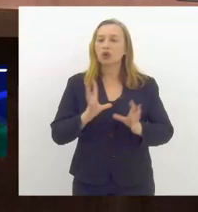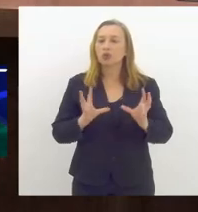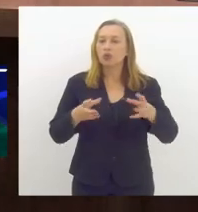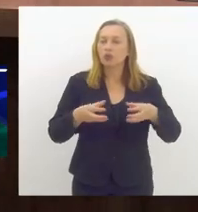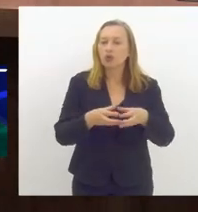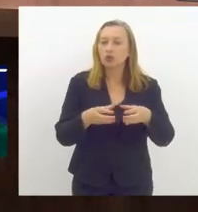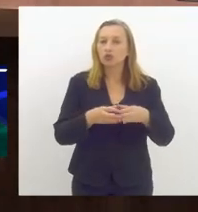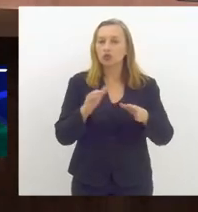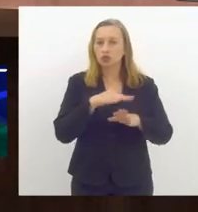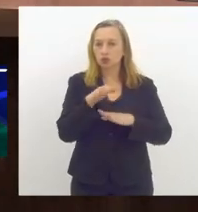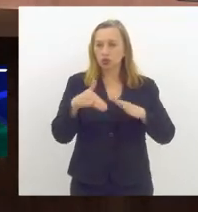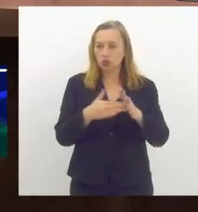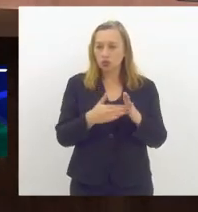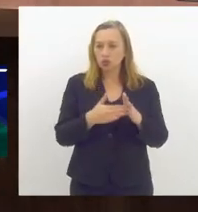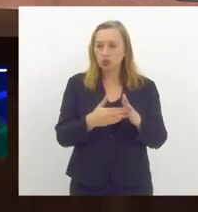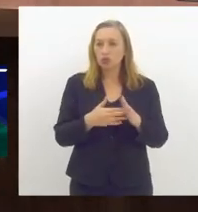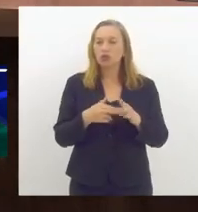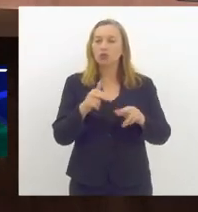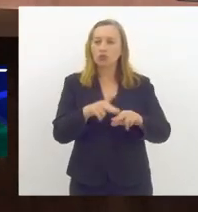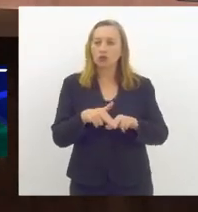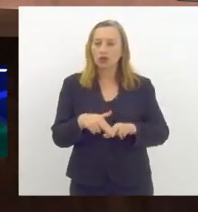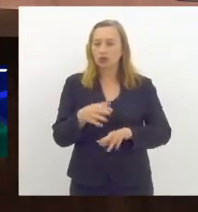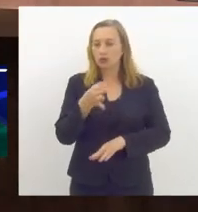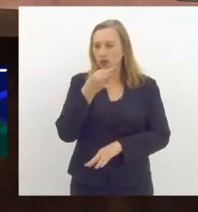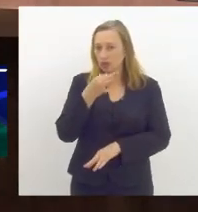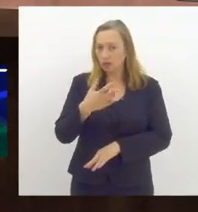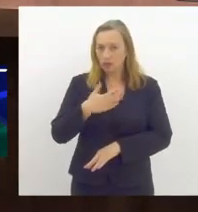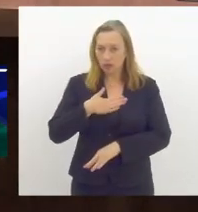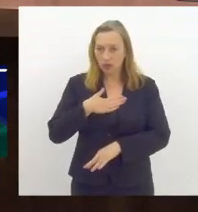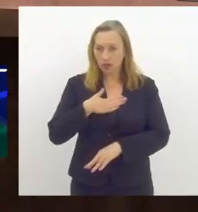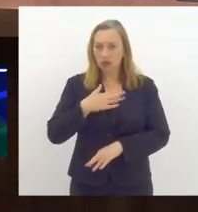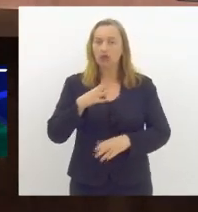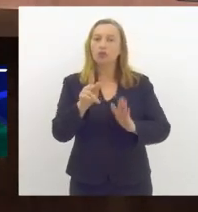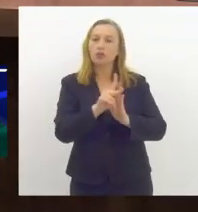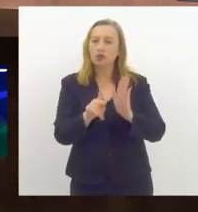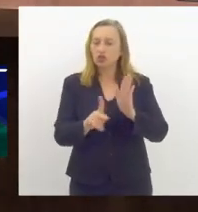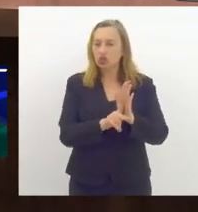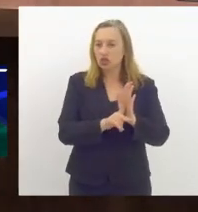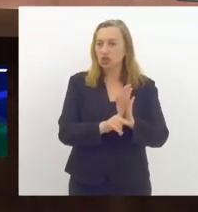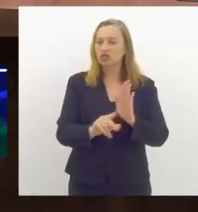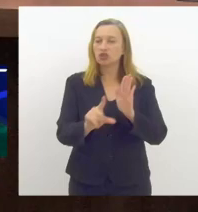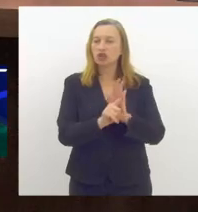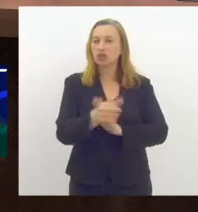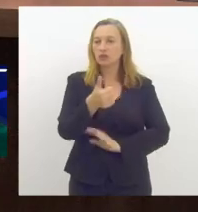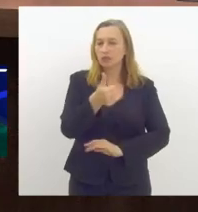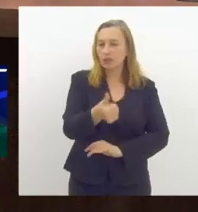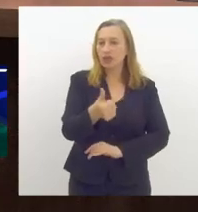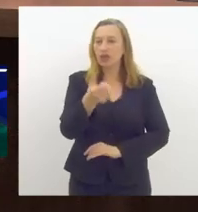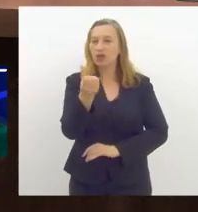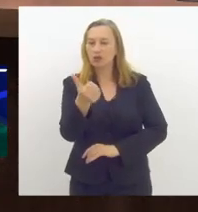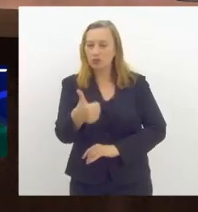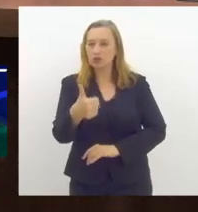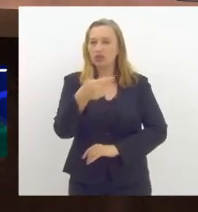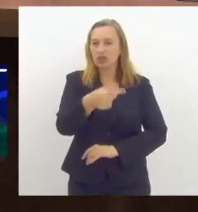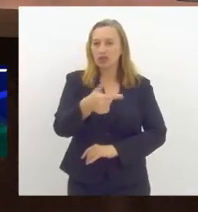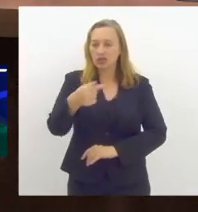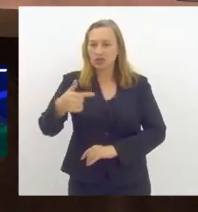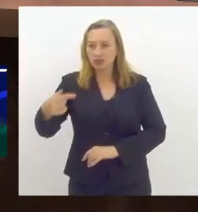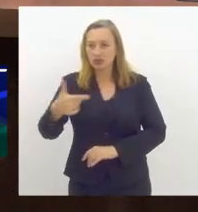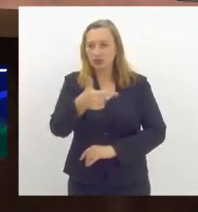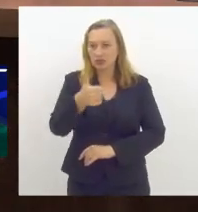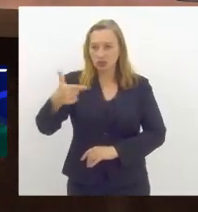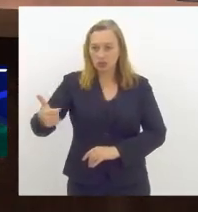da população e o suposto meu parecer ao projeto de lei 6177 de 22